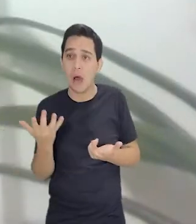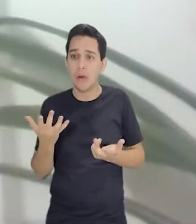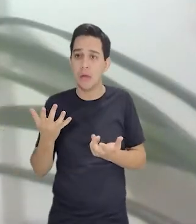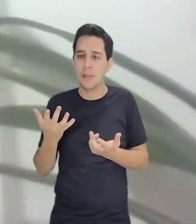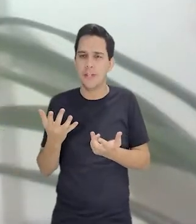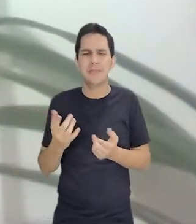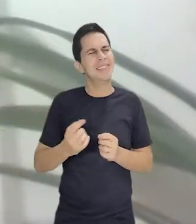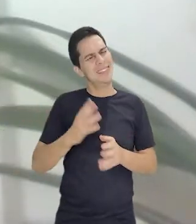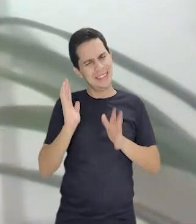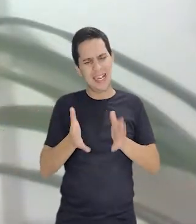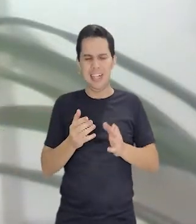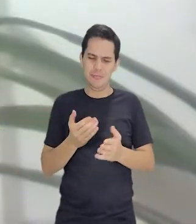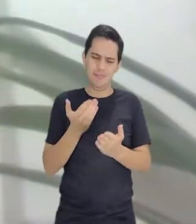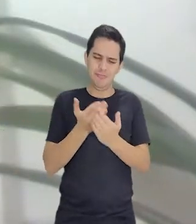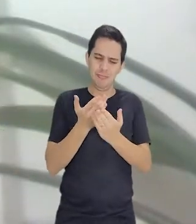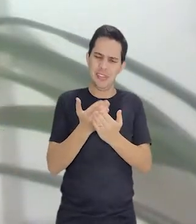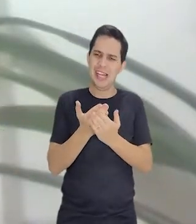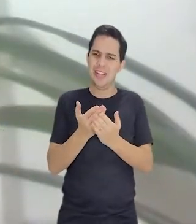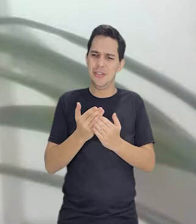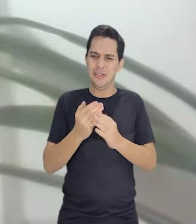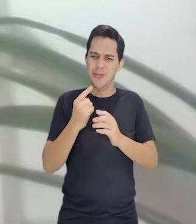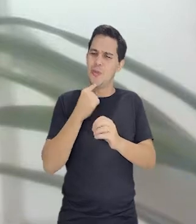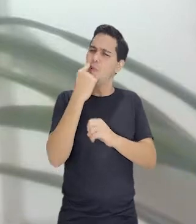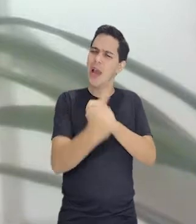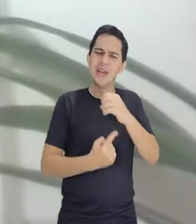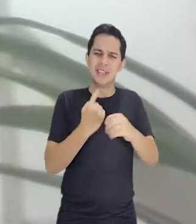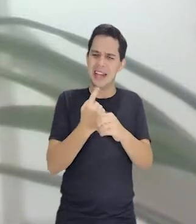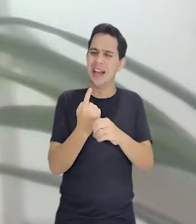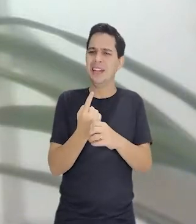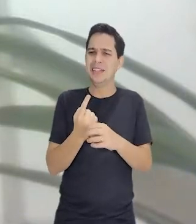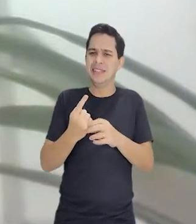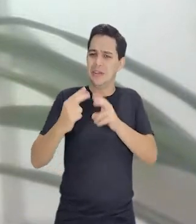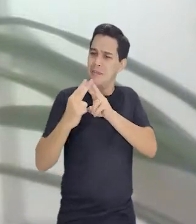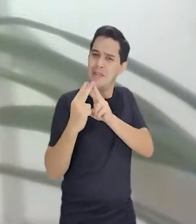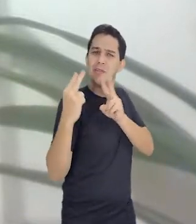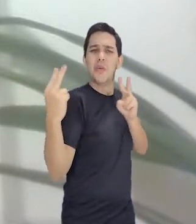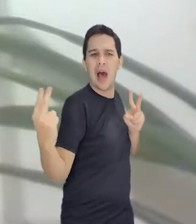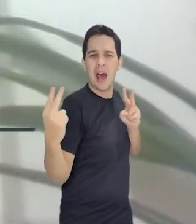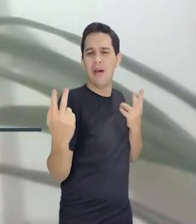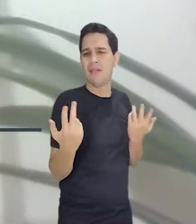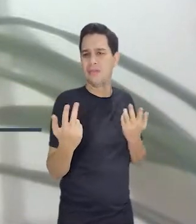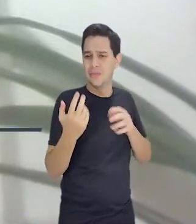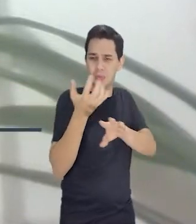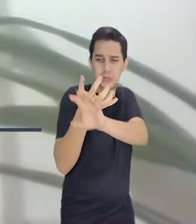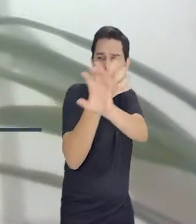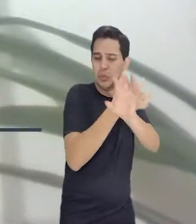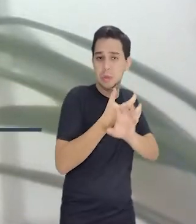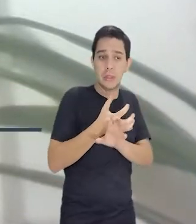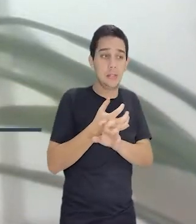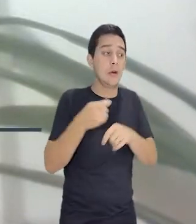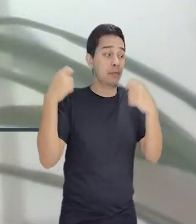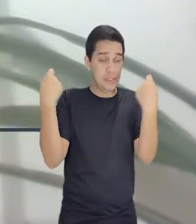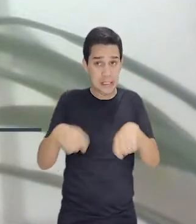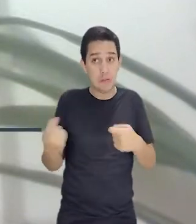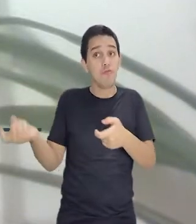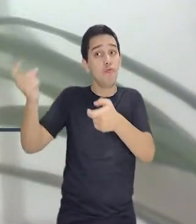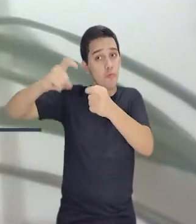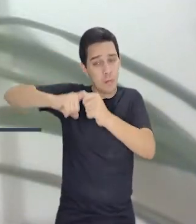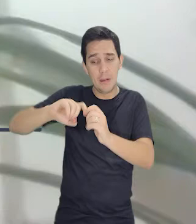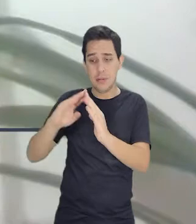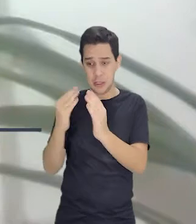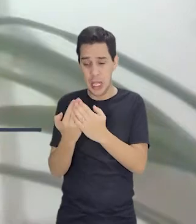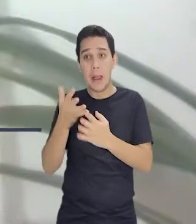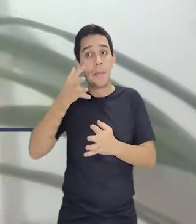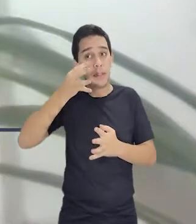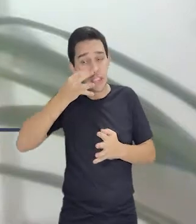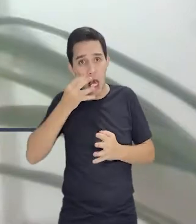necessidade do retorno ao ambiente presencial e também um retorno para o ambiente presencial de forma segura, considerando